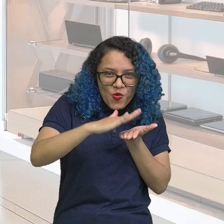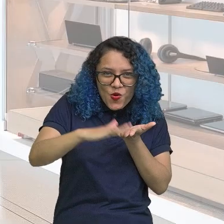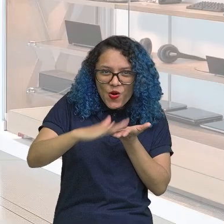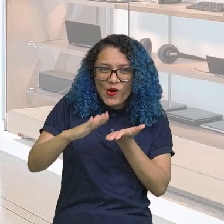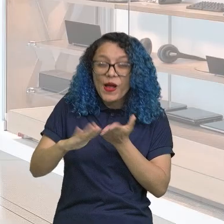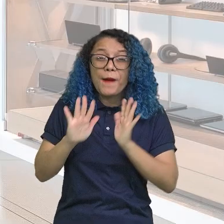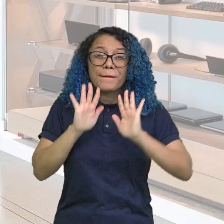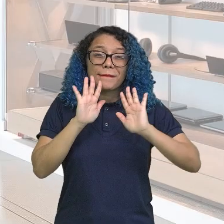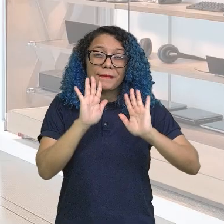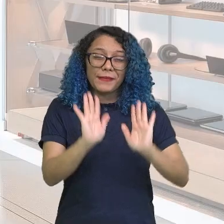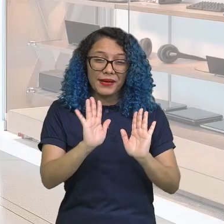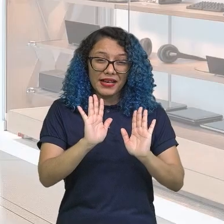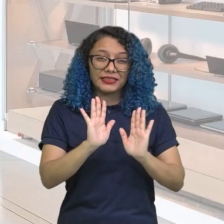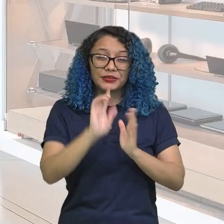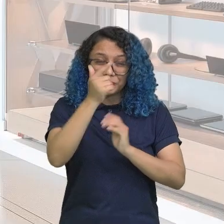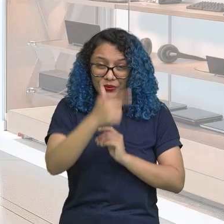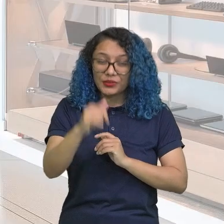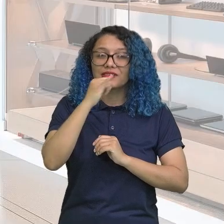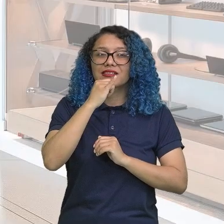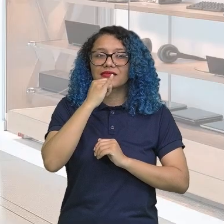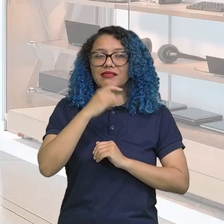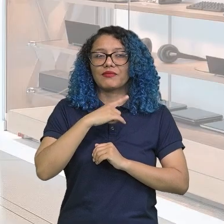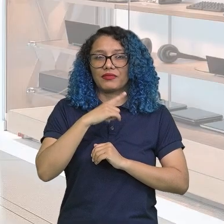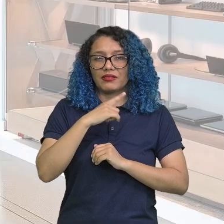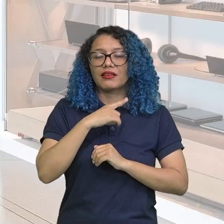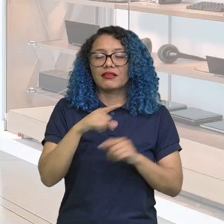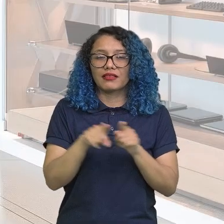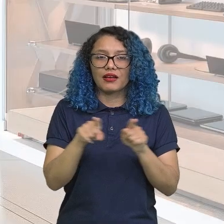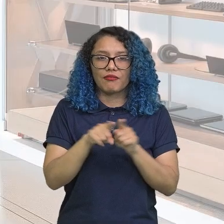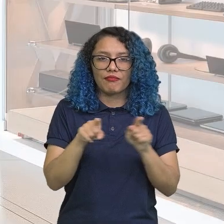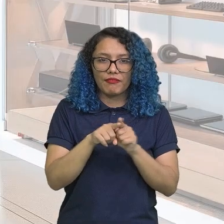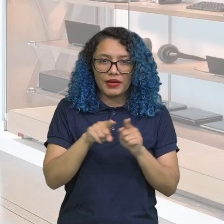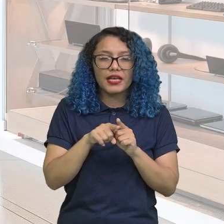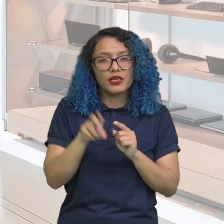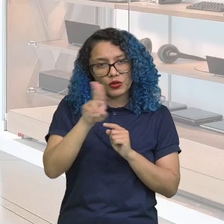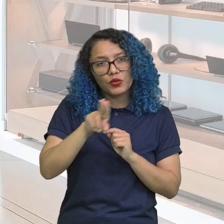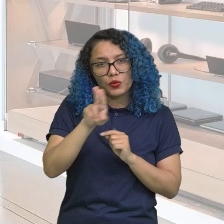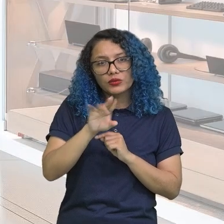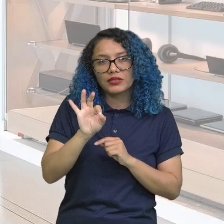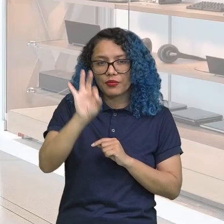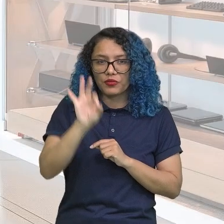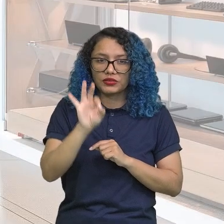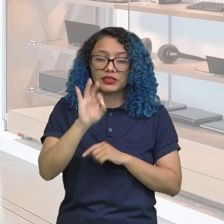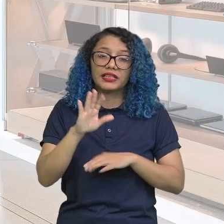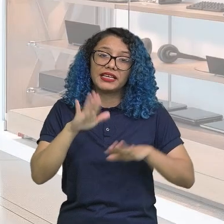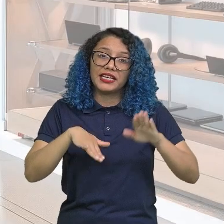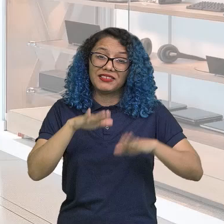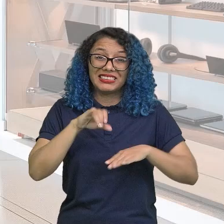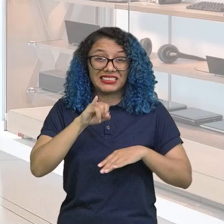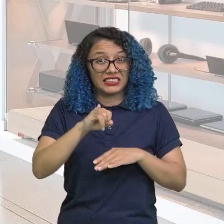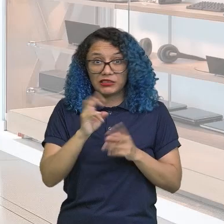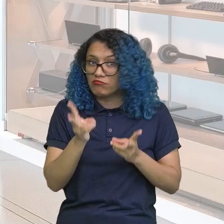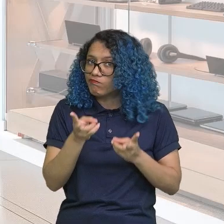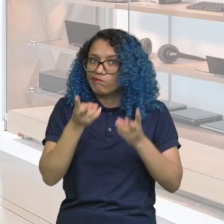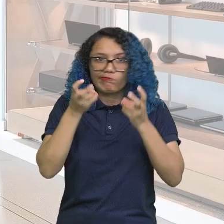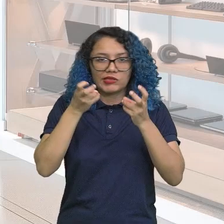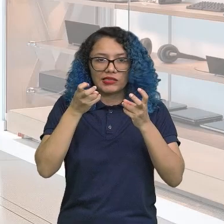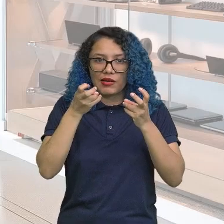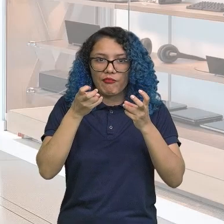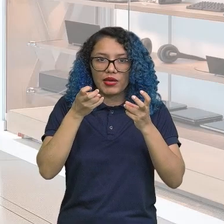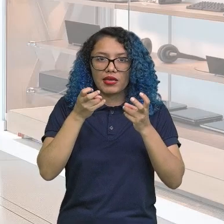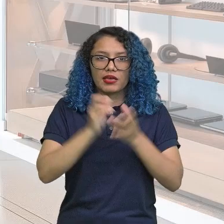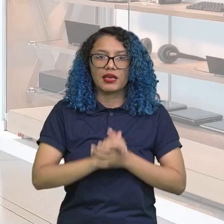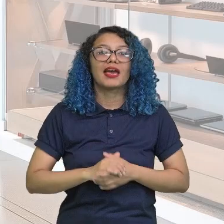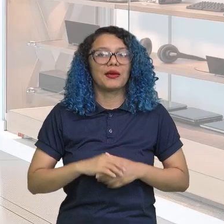Há um outro exemplo que também a porcentagem se aplica e que acaba aí, se nós não repararmos, complicando um pouco a